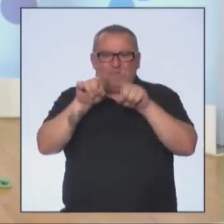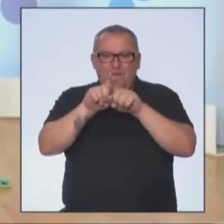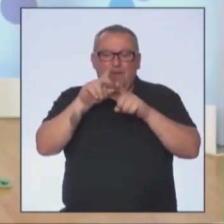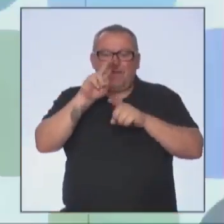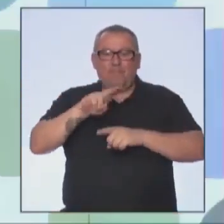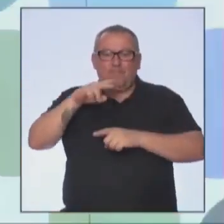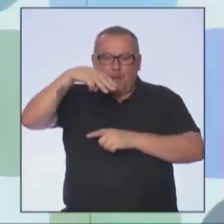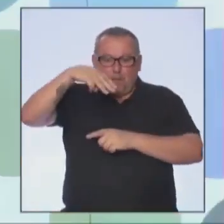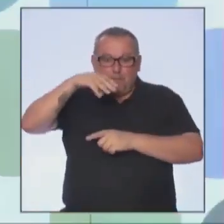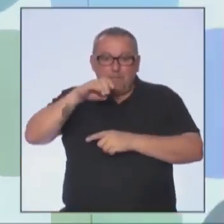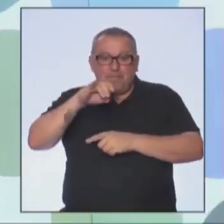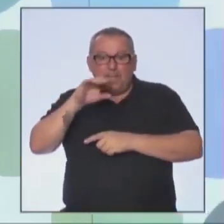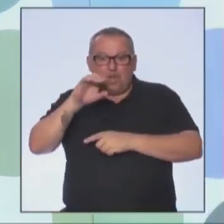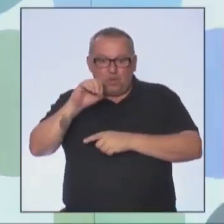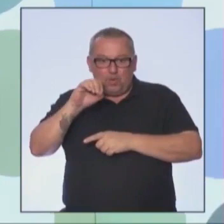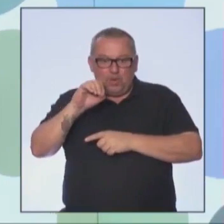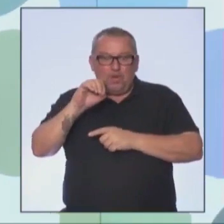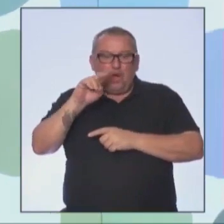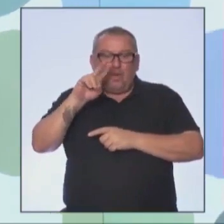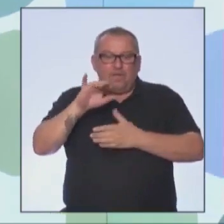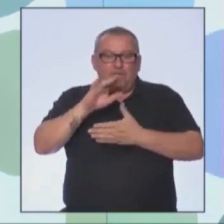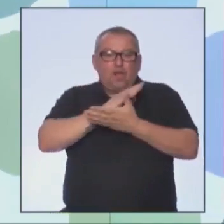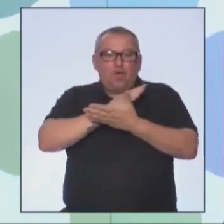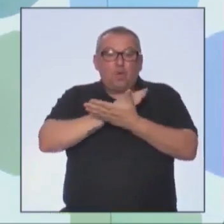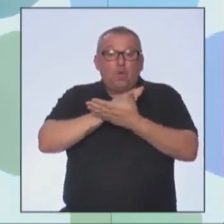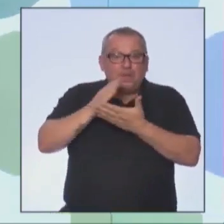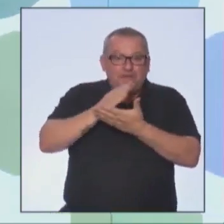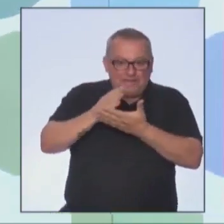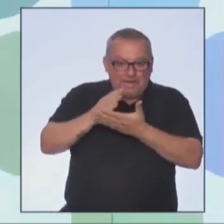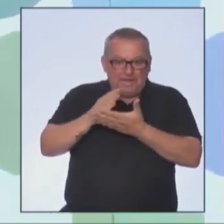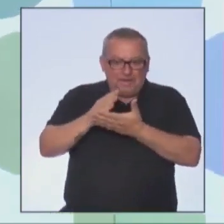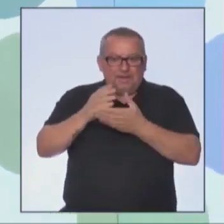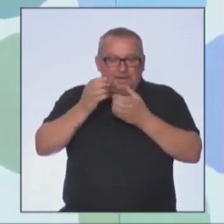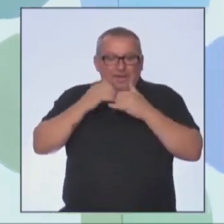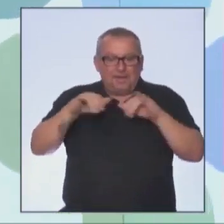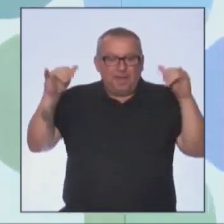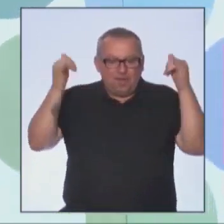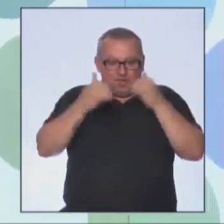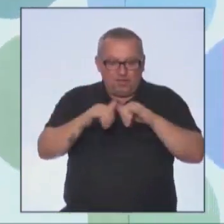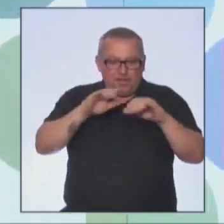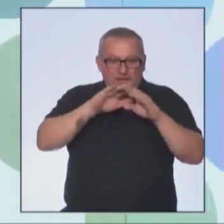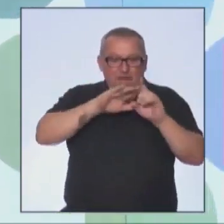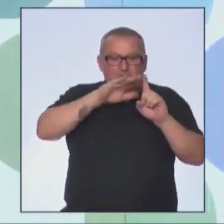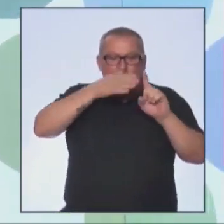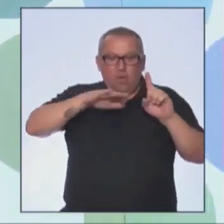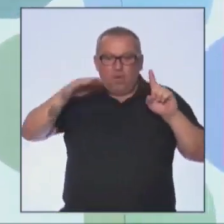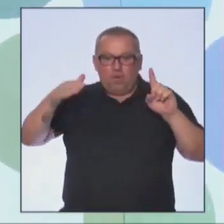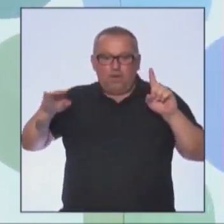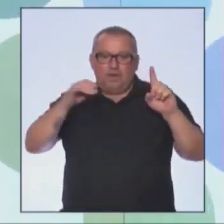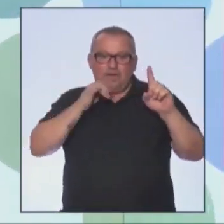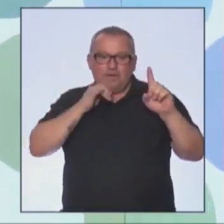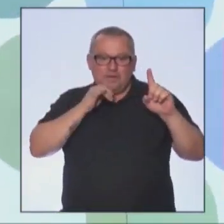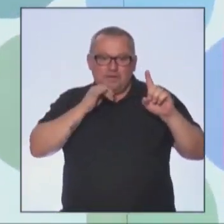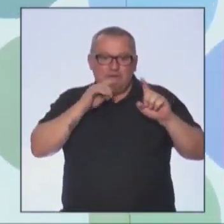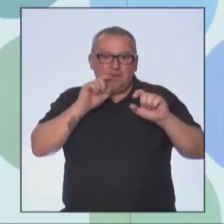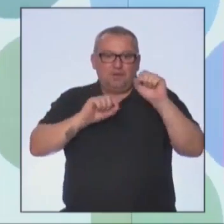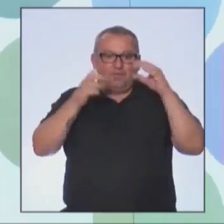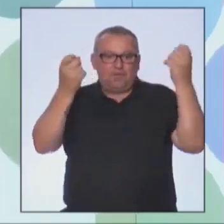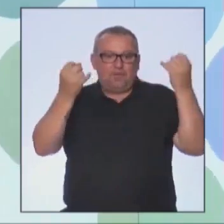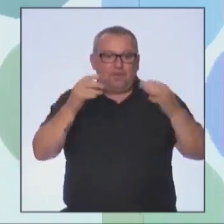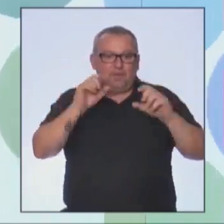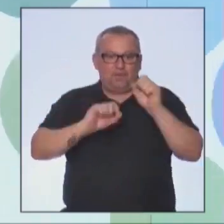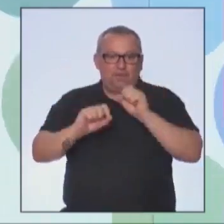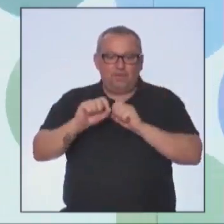ter algo que vai começar essa energia, algo que vai propagar essa nossa onda. Por exemplo, um gol. E o que é isso? Vai ser justamente